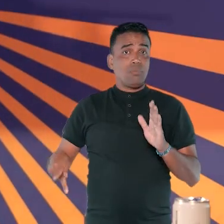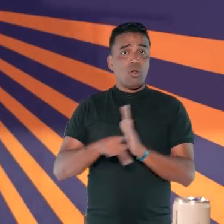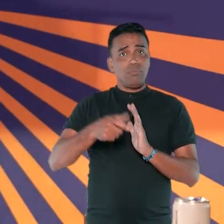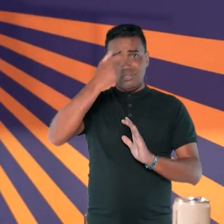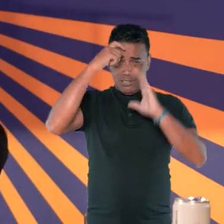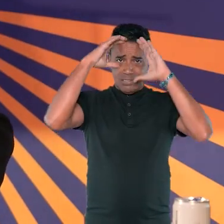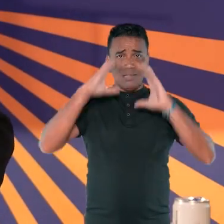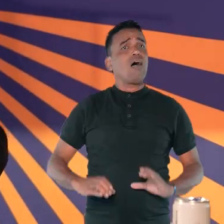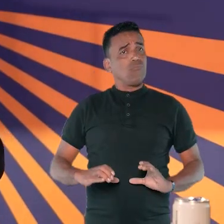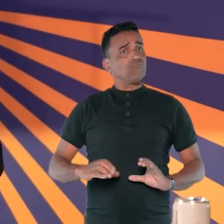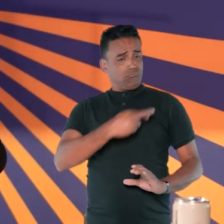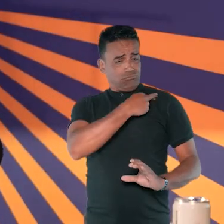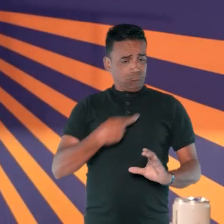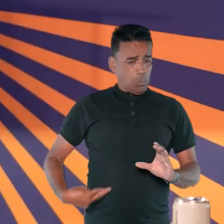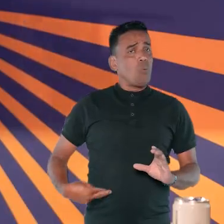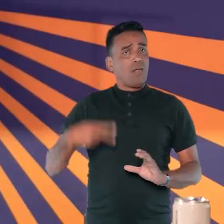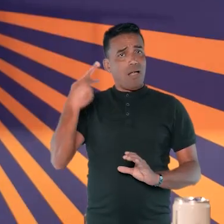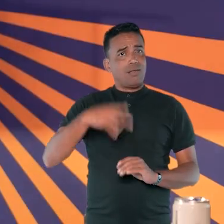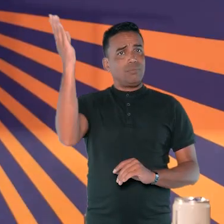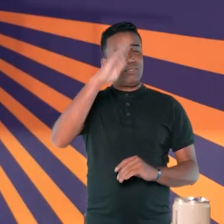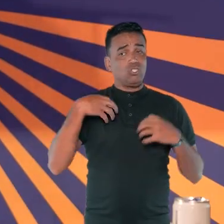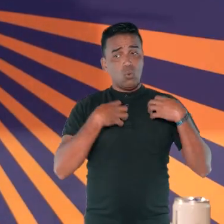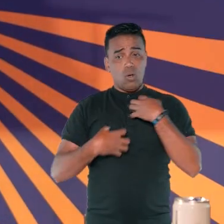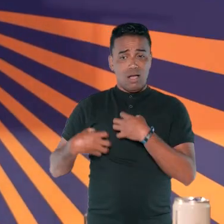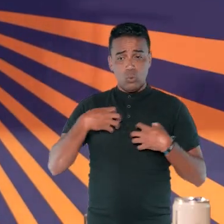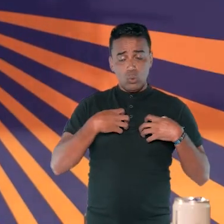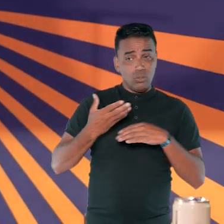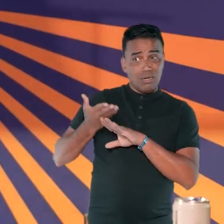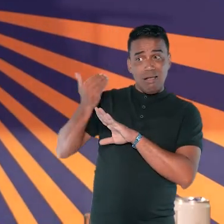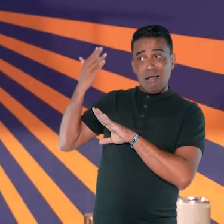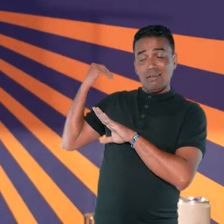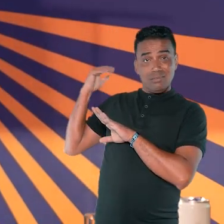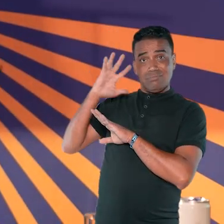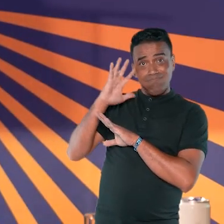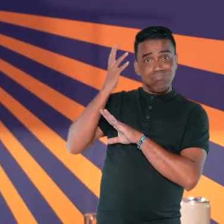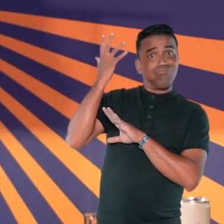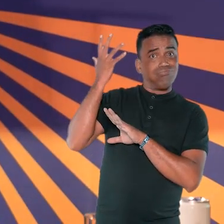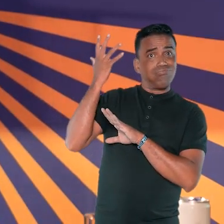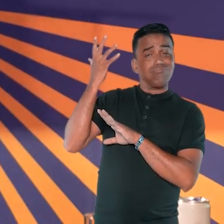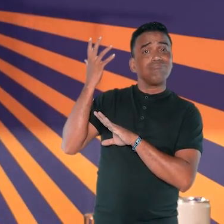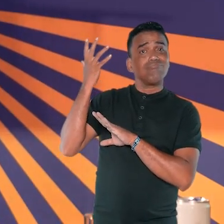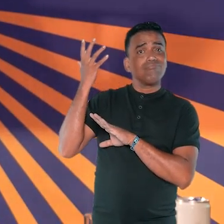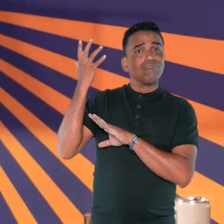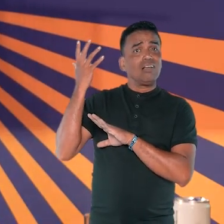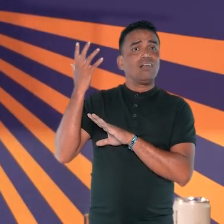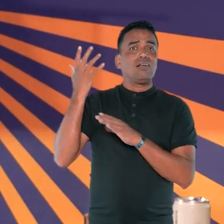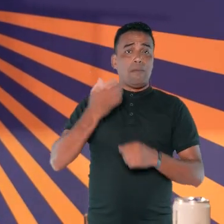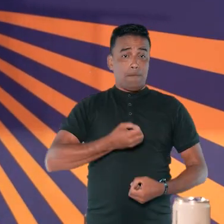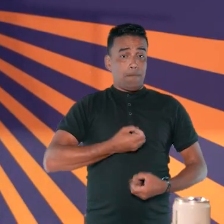republicanos no Brasil. Então, tinha a angústia de tudo que que se tinha passado. O